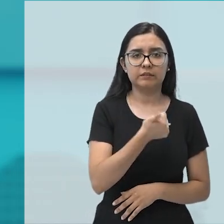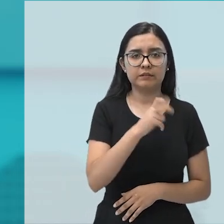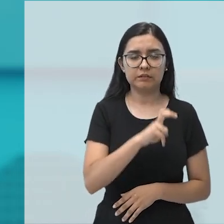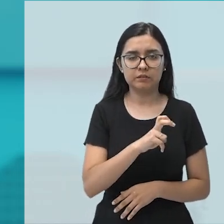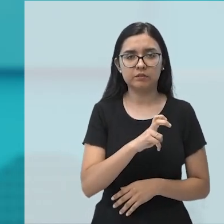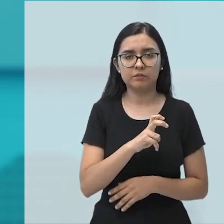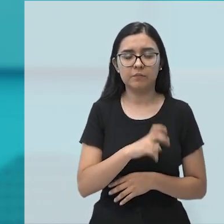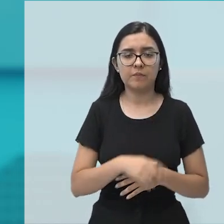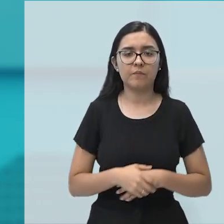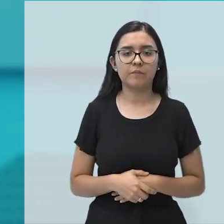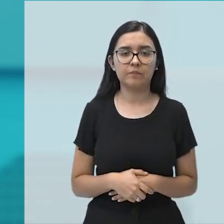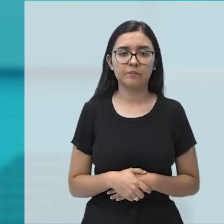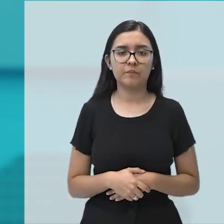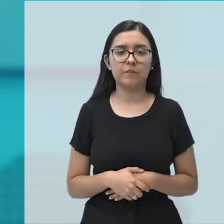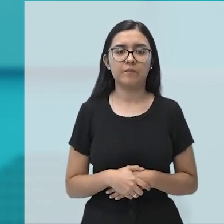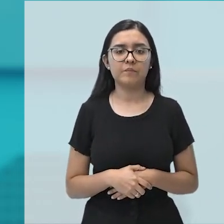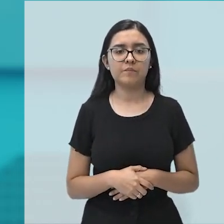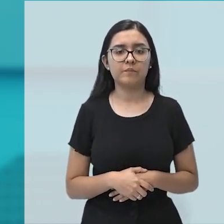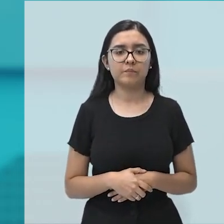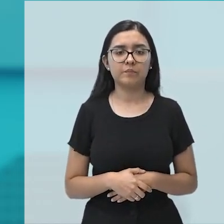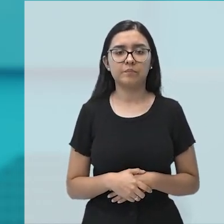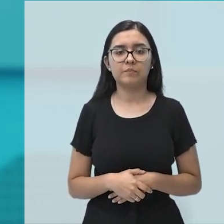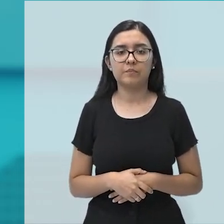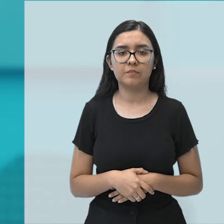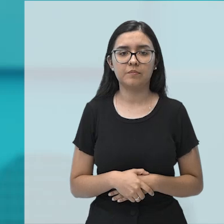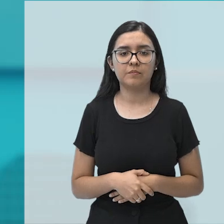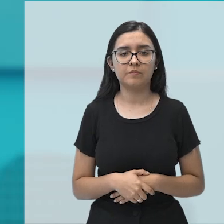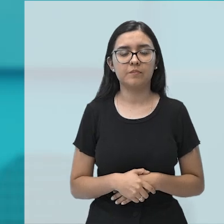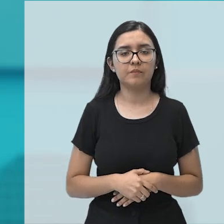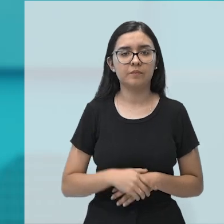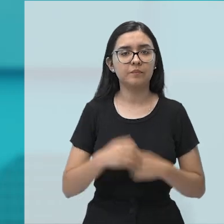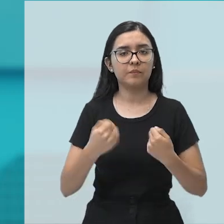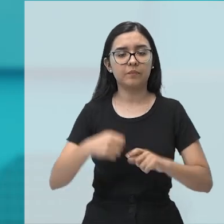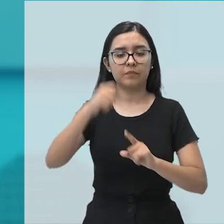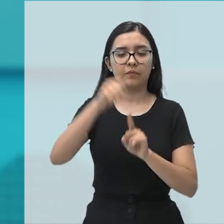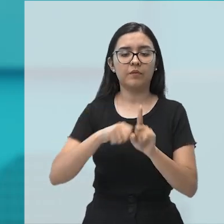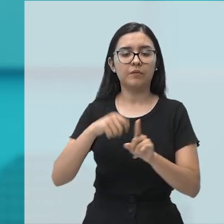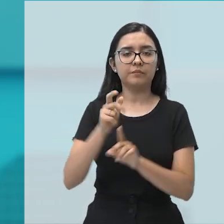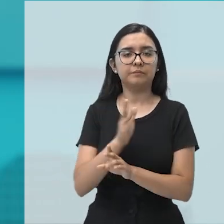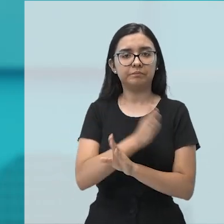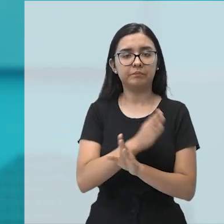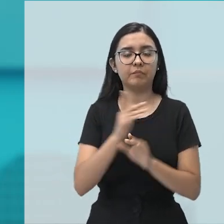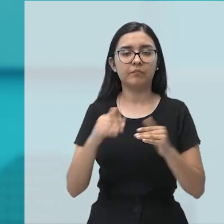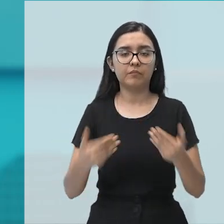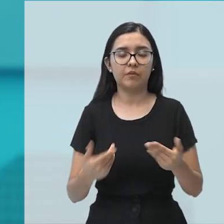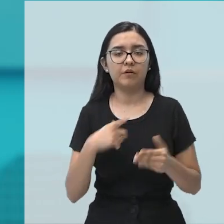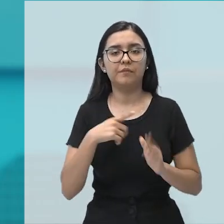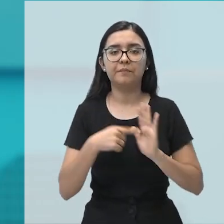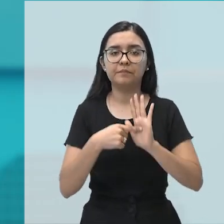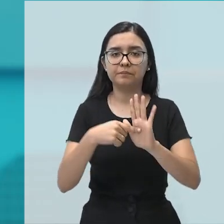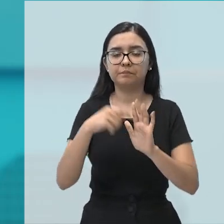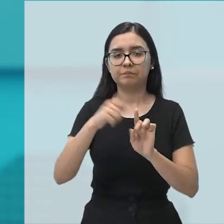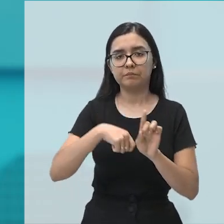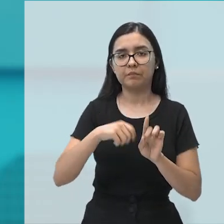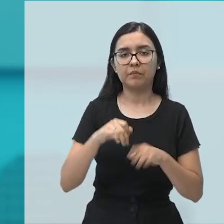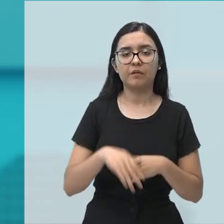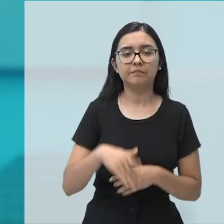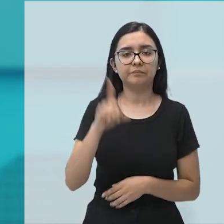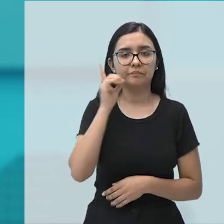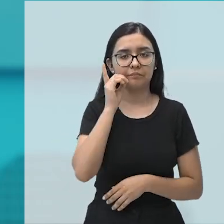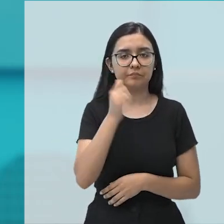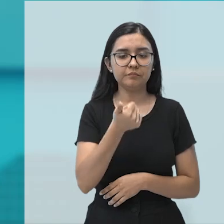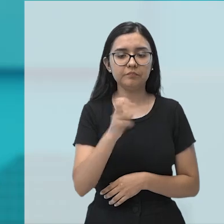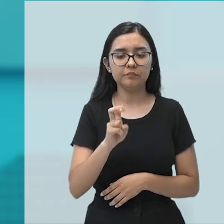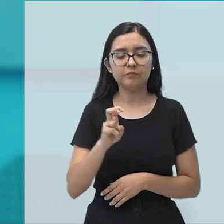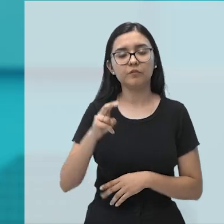born on 15th, né? Aí o nome do mês antes, né? No caso aqui, June 15th, né? O dia 15